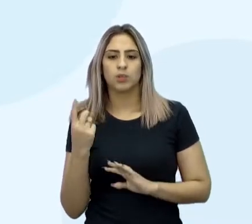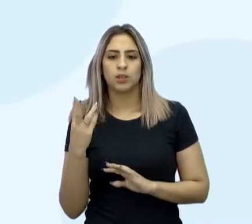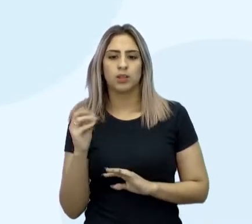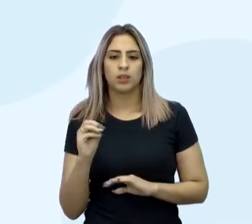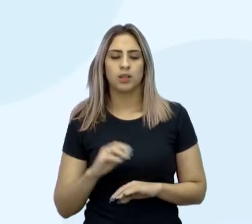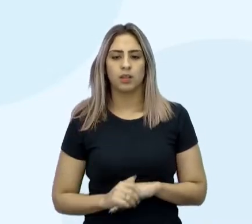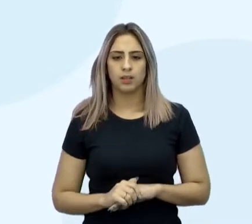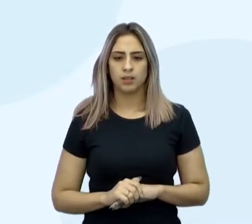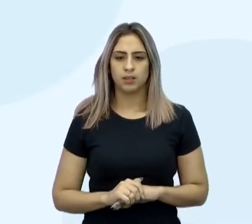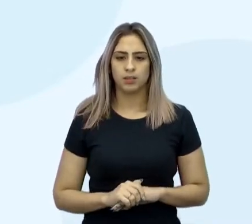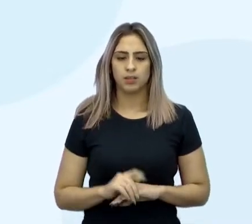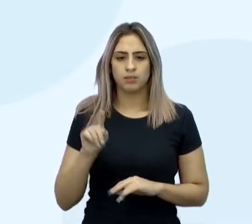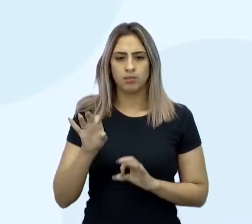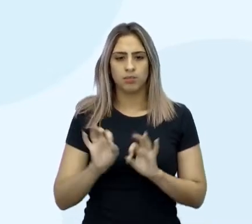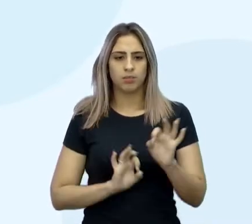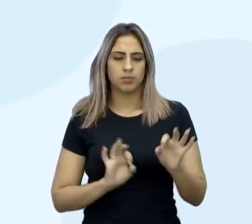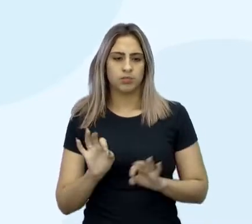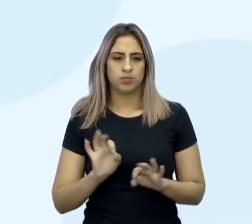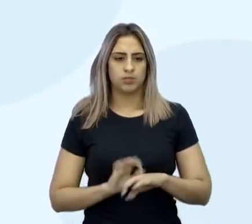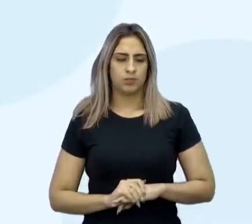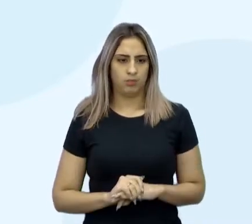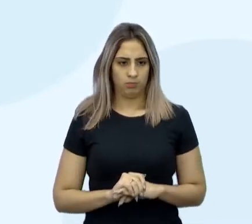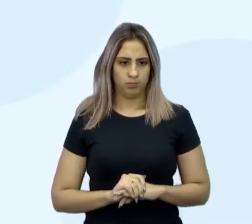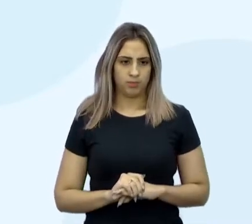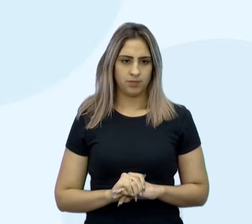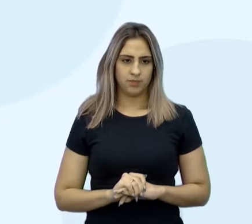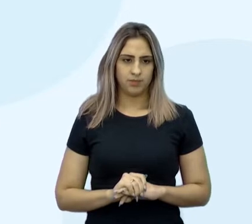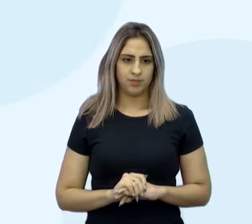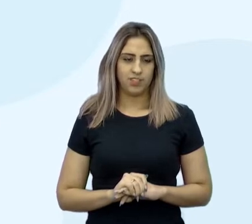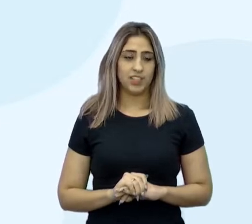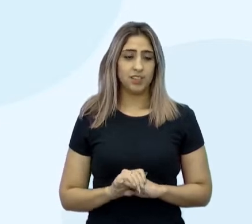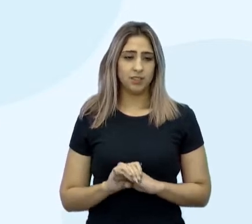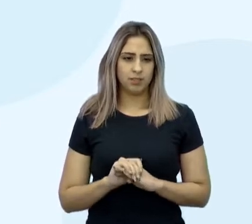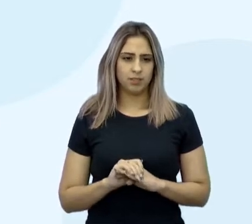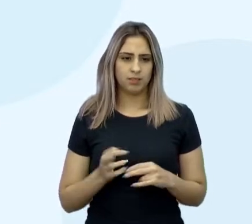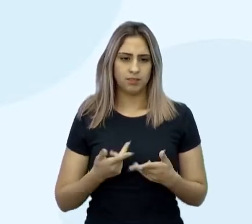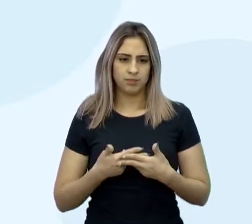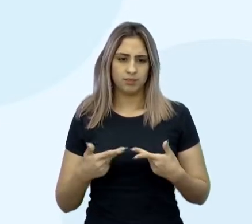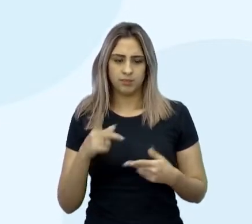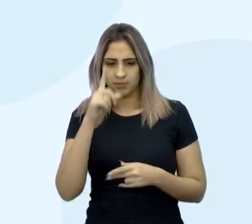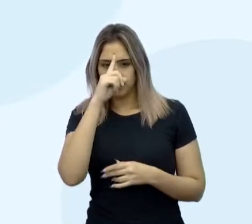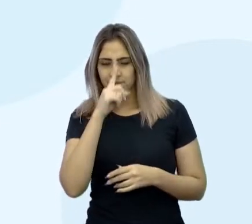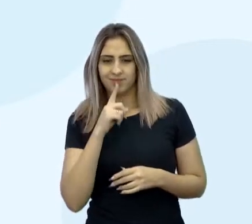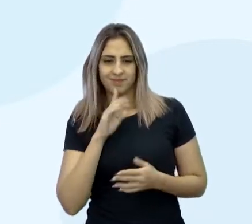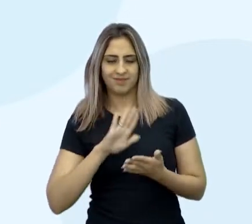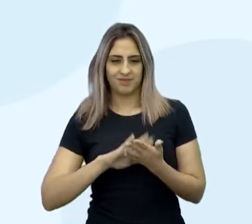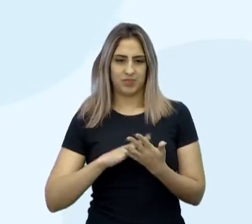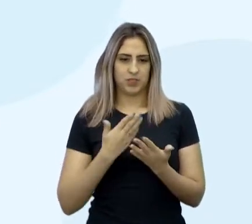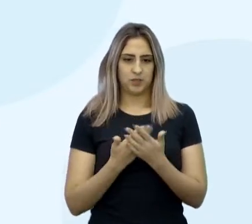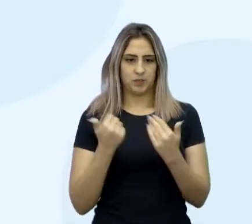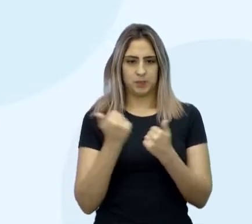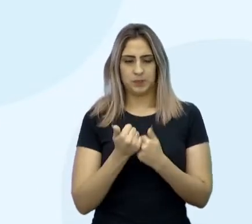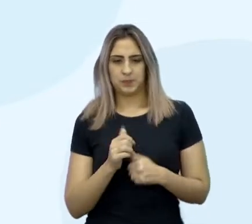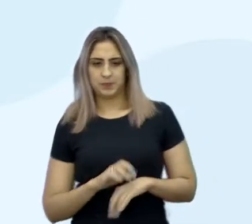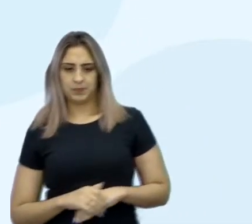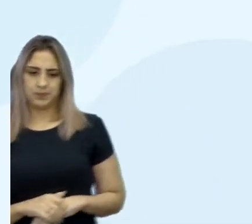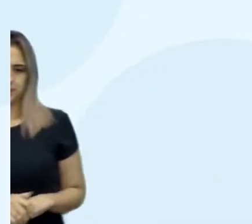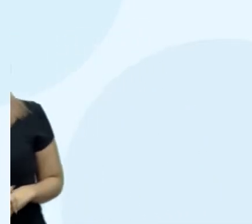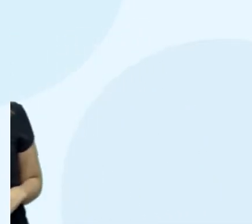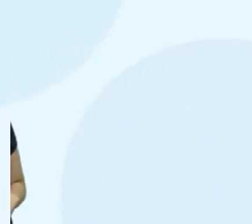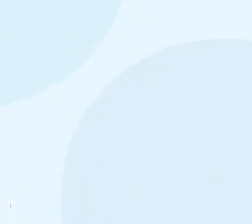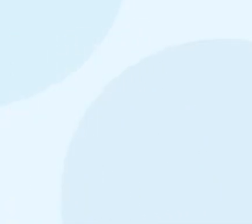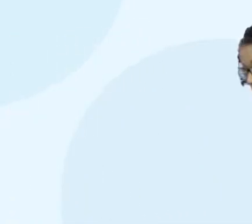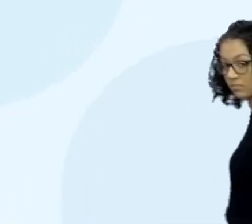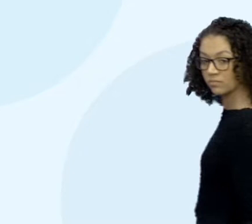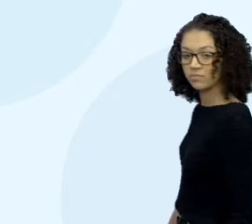seja, é uma projeção. Então, por exemplo, aqui no Brasil, que está no amarelo, né, nós temos aqui uma projeção,